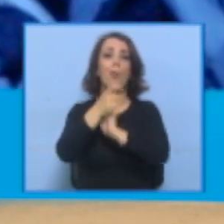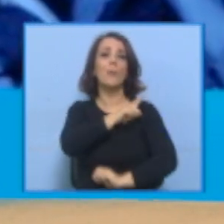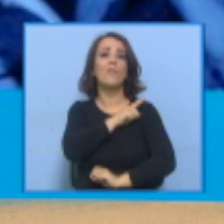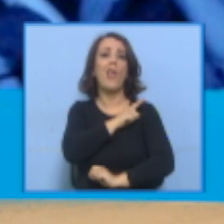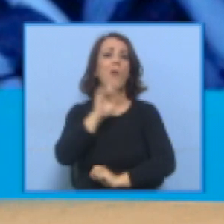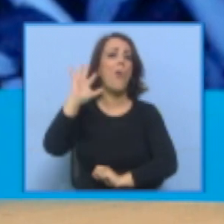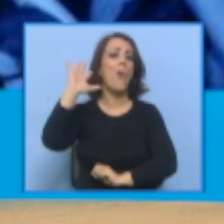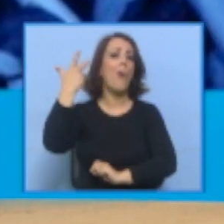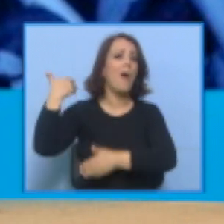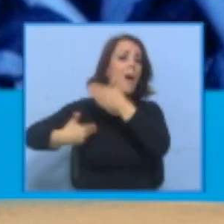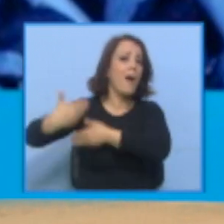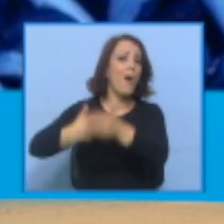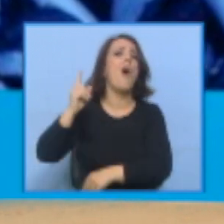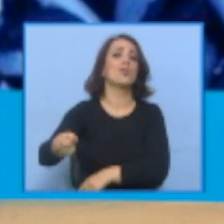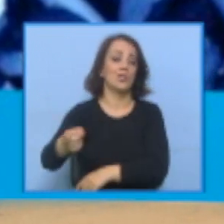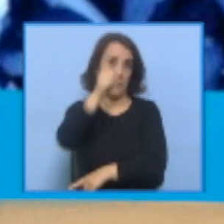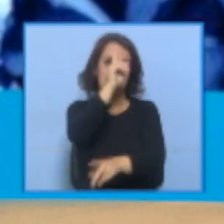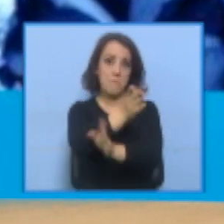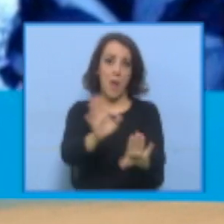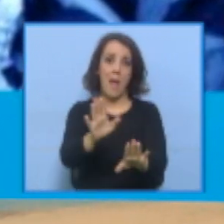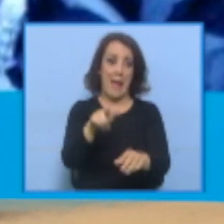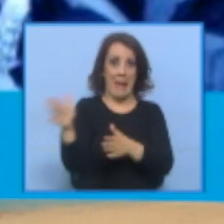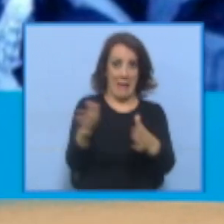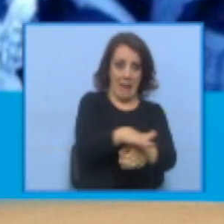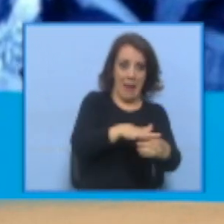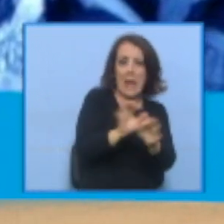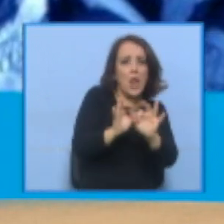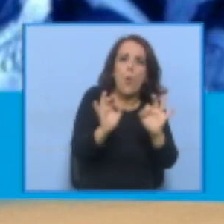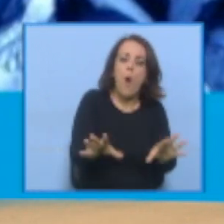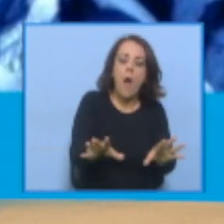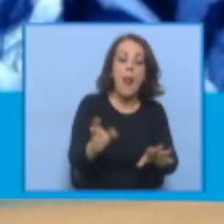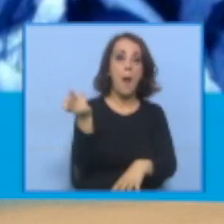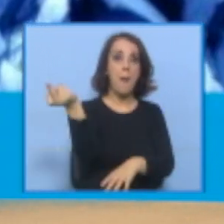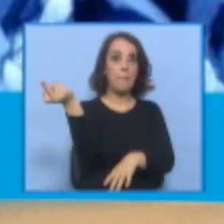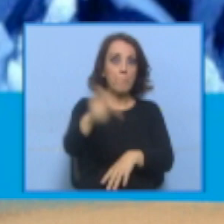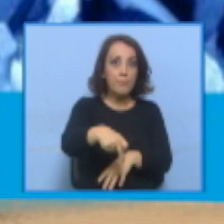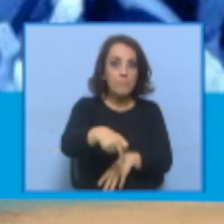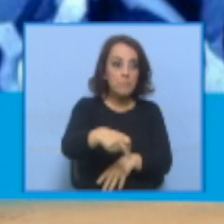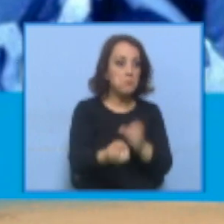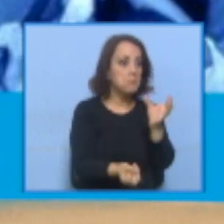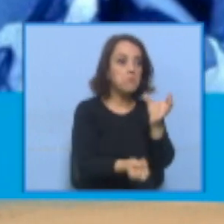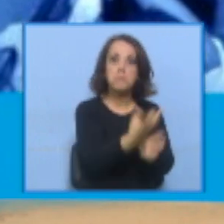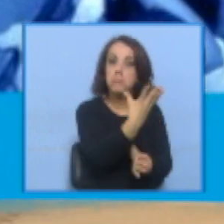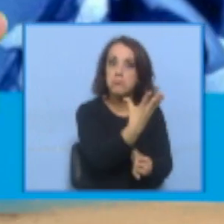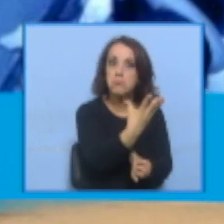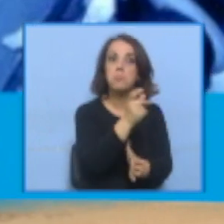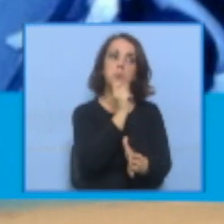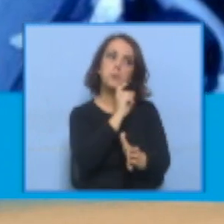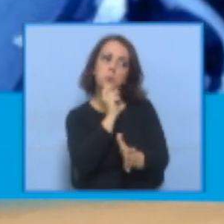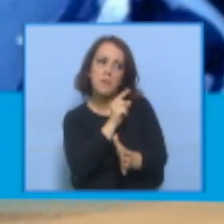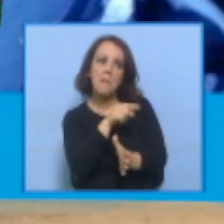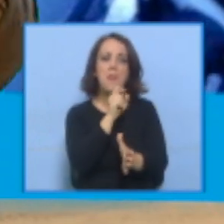privatizados. Portanto, isto acontece exatamente da mesma maneira. Aparecem, até podem ter algumas